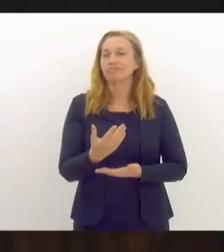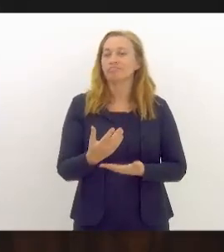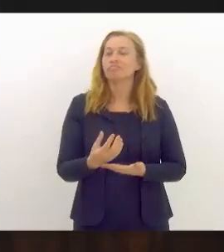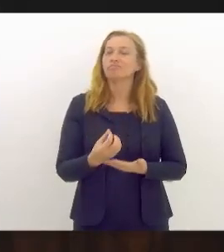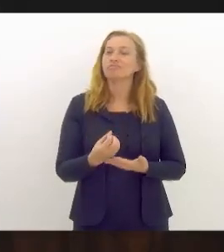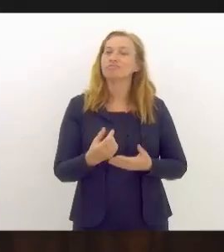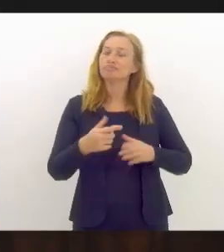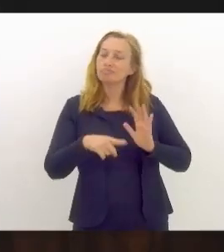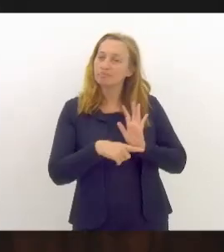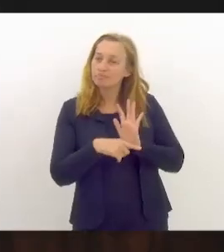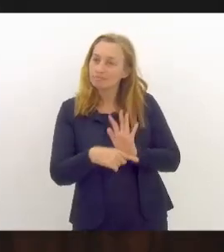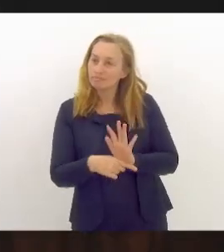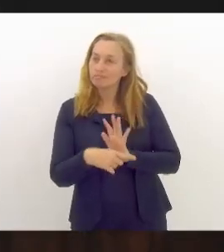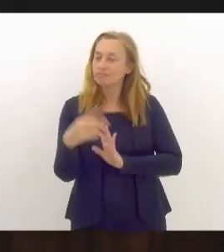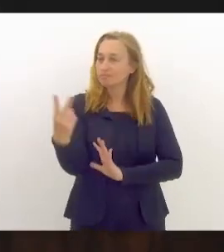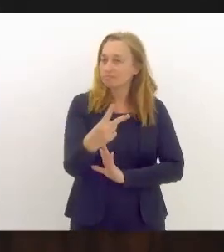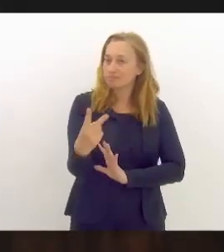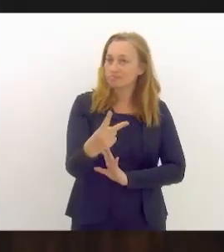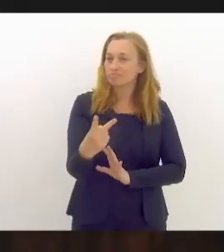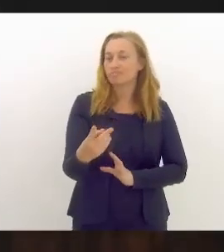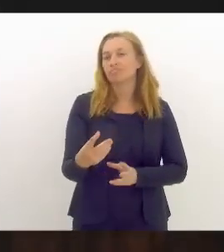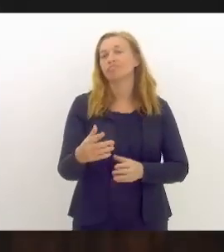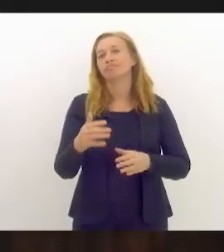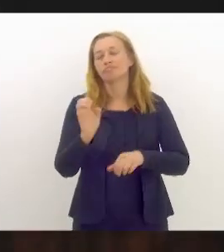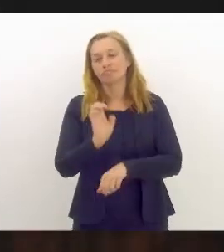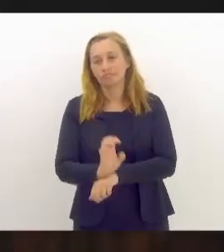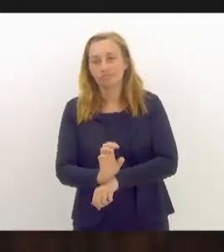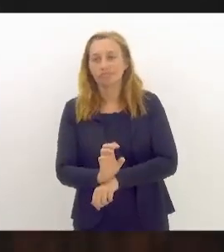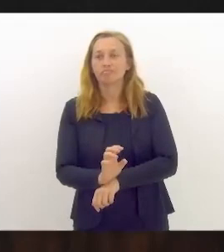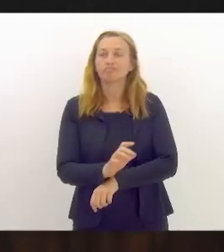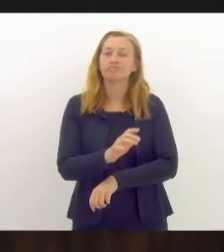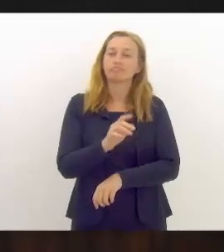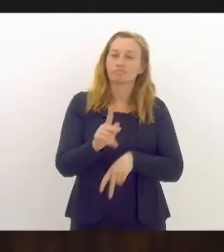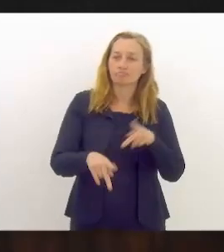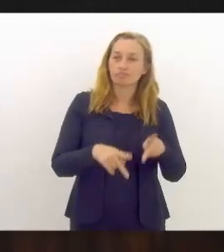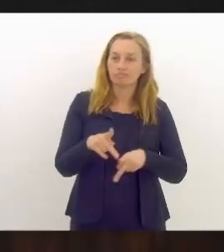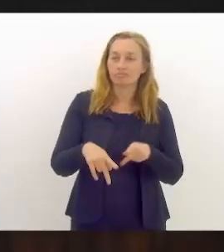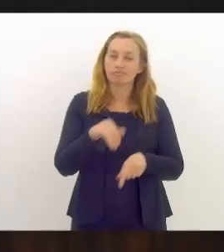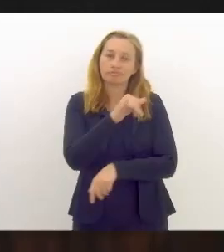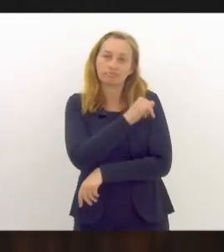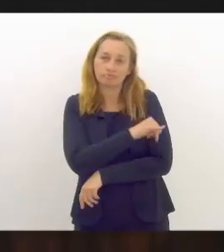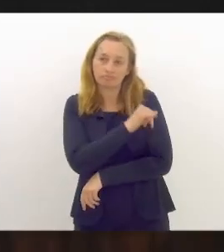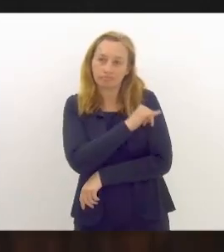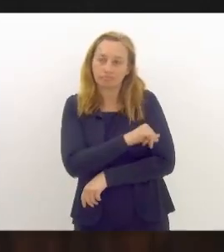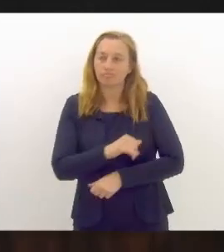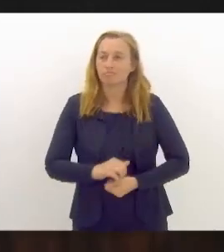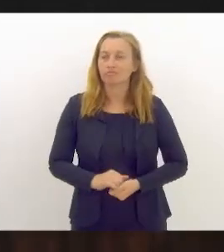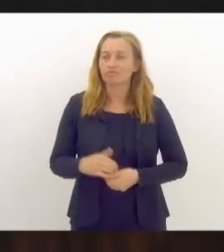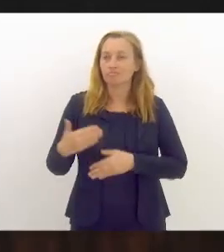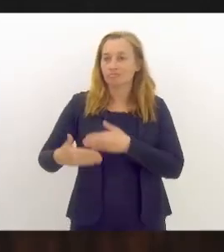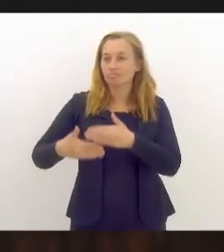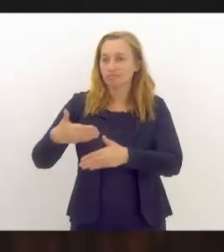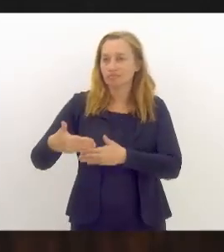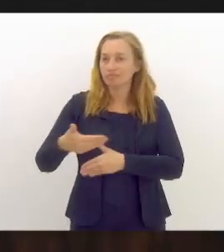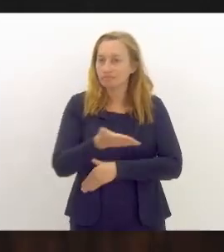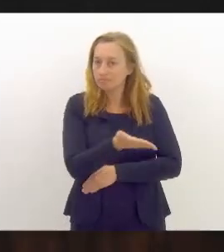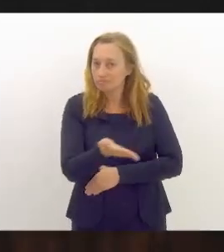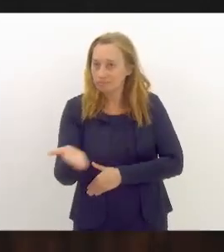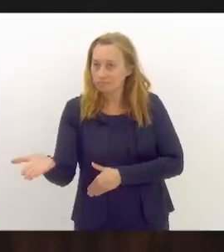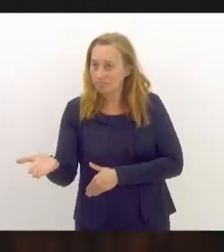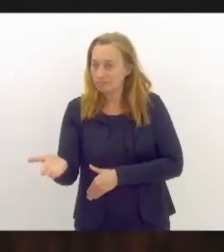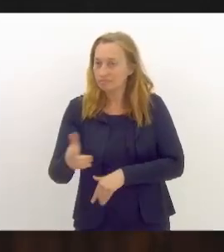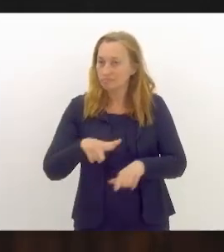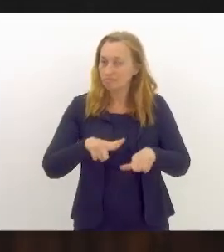contribuição que ambos têm dado ao estado e ao povo do Rio de Janeiro a trajetória de vocês